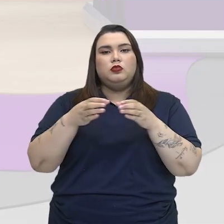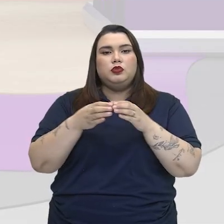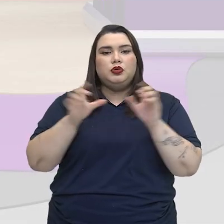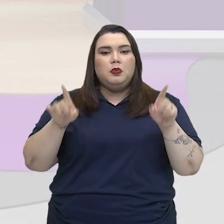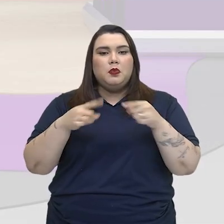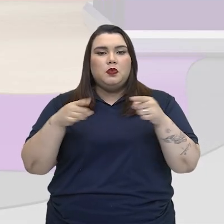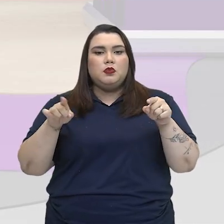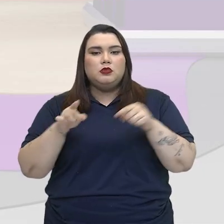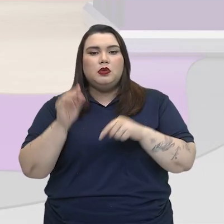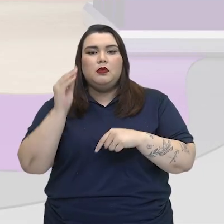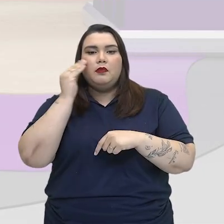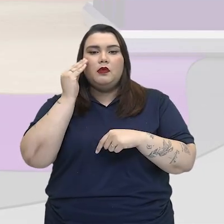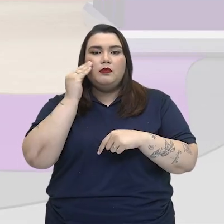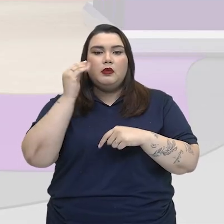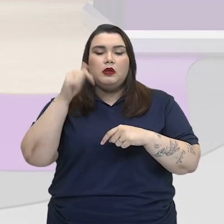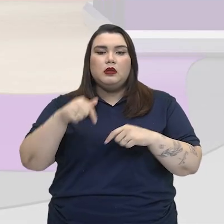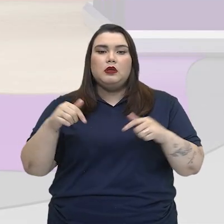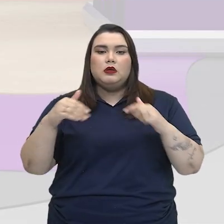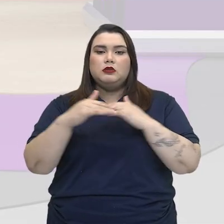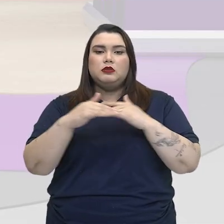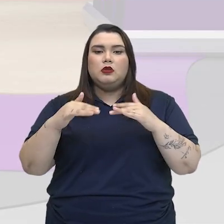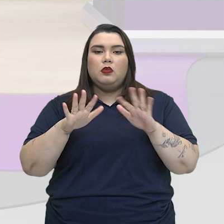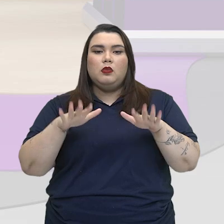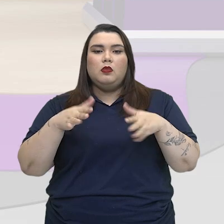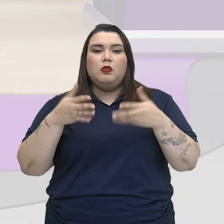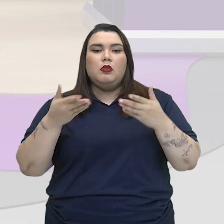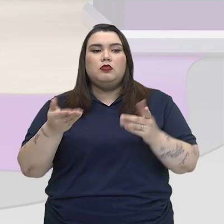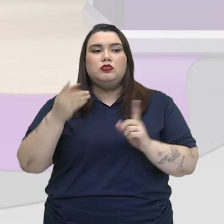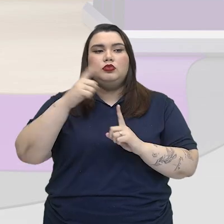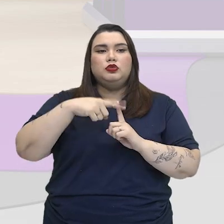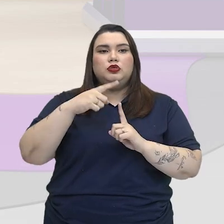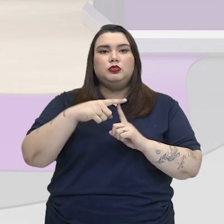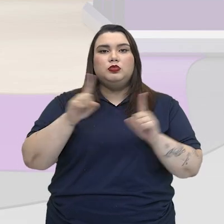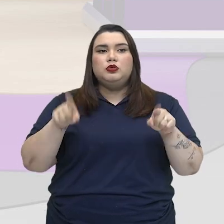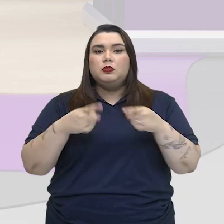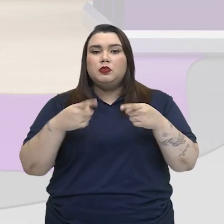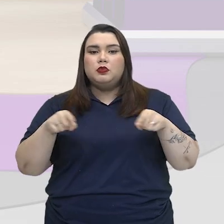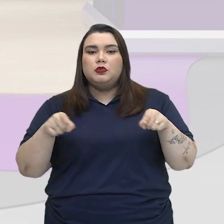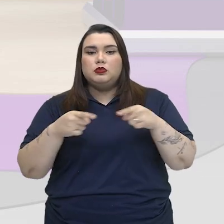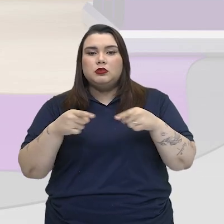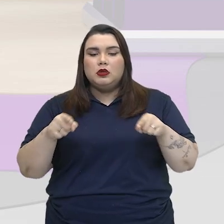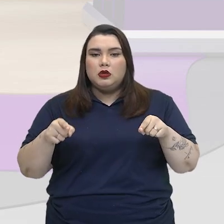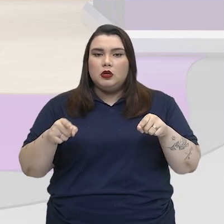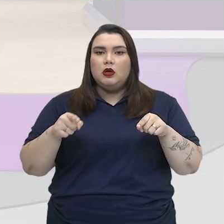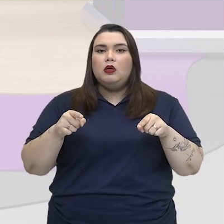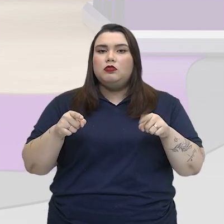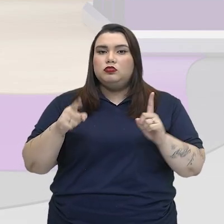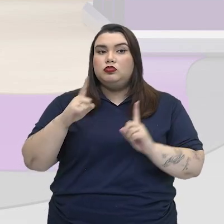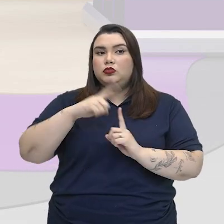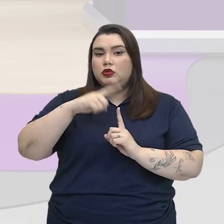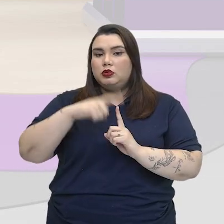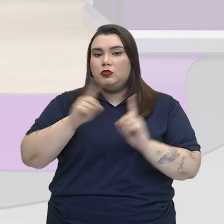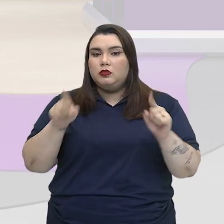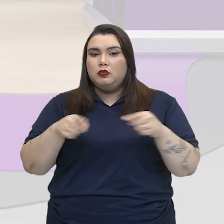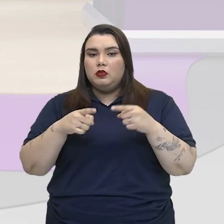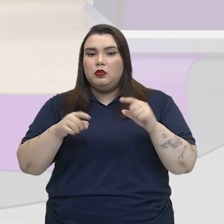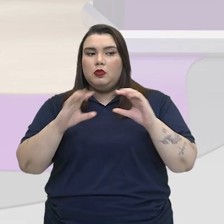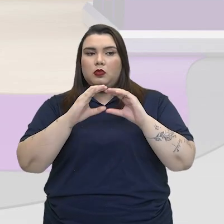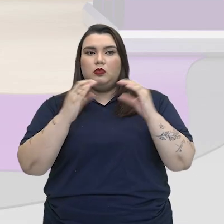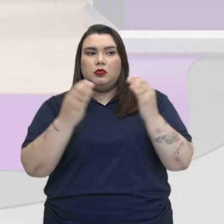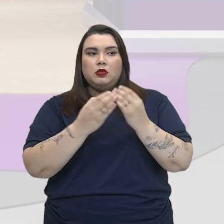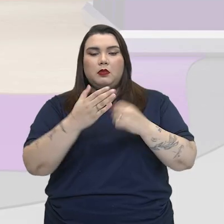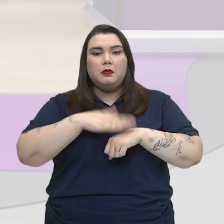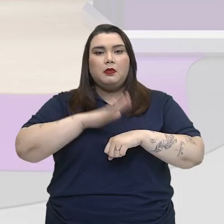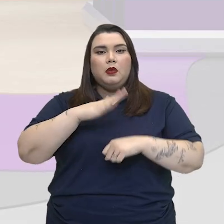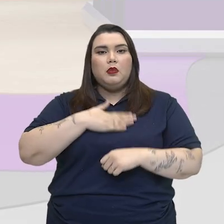ver aí, vamos fazer um levantamento na cidade e ver qual o estilo musical, o gênero musical que a comunidade